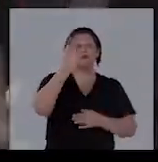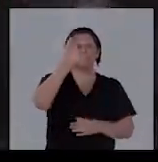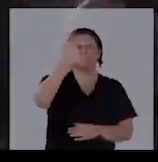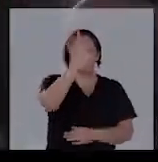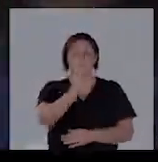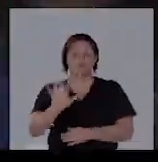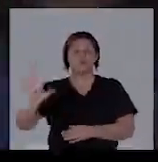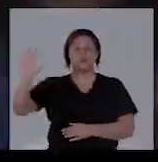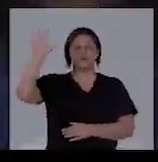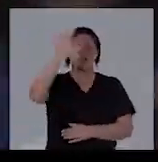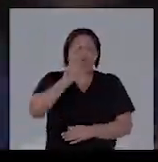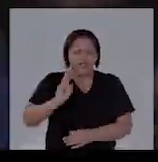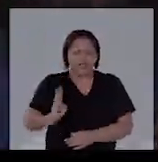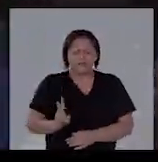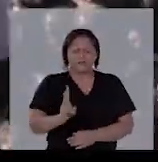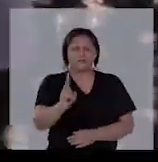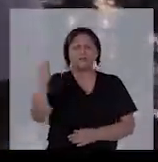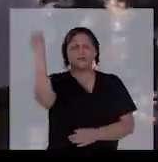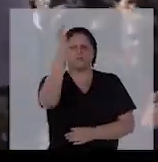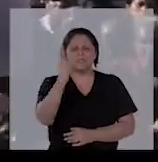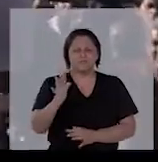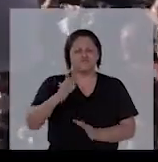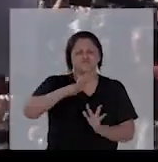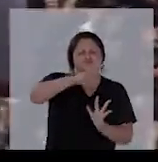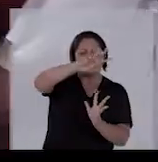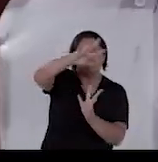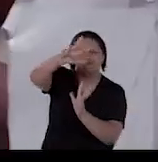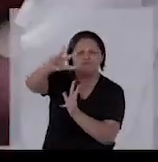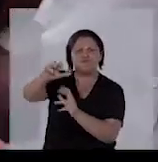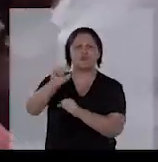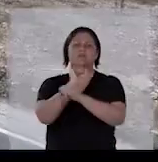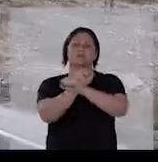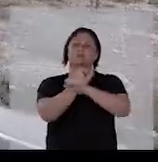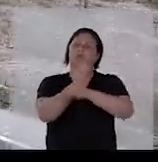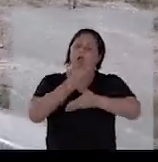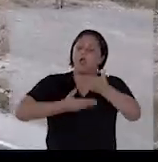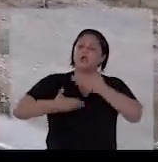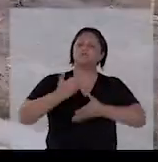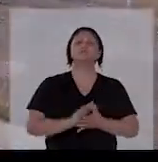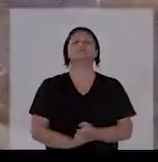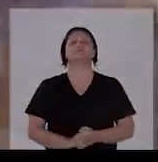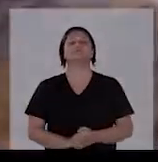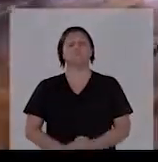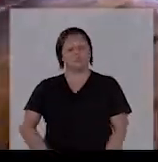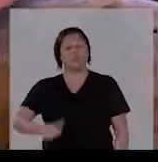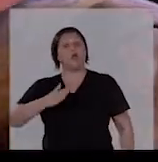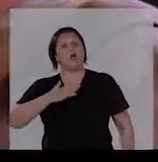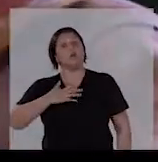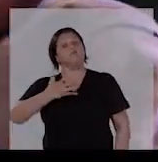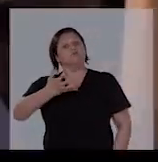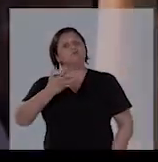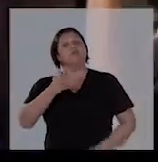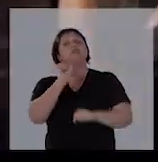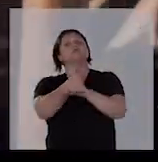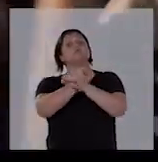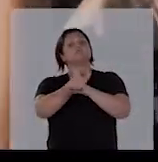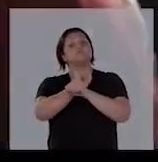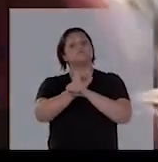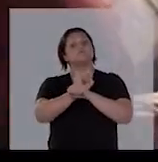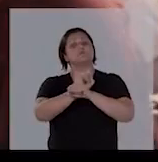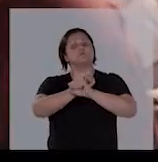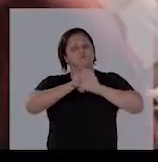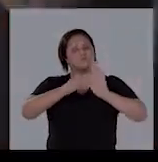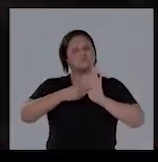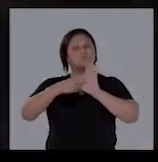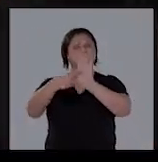a caravana começou no nordeste e vai seguir levando esperança todos os brasileiros o golpe teria que